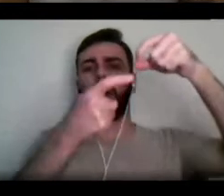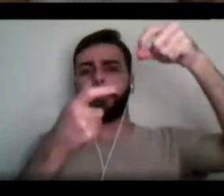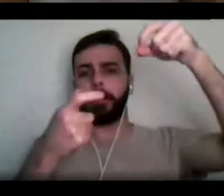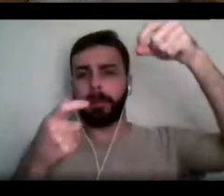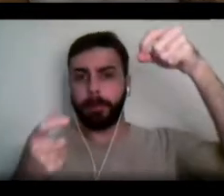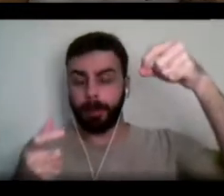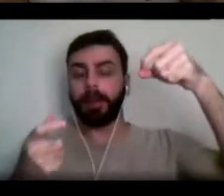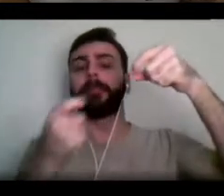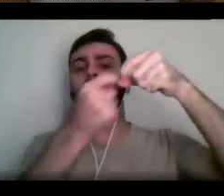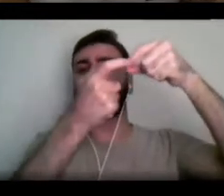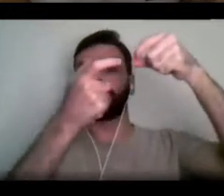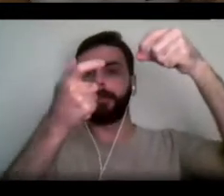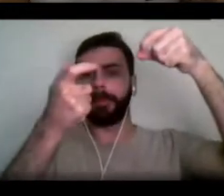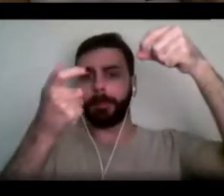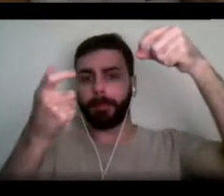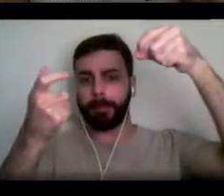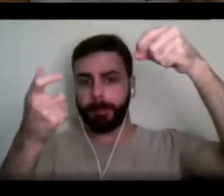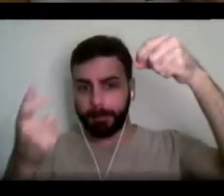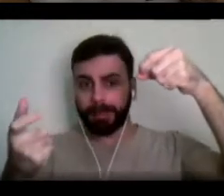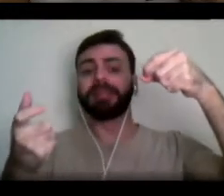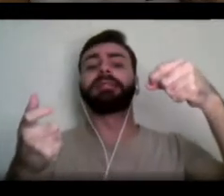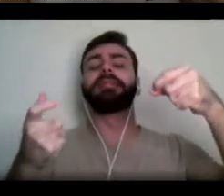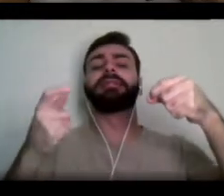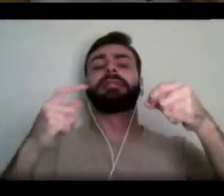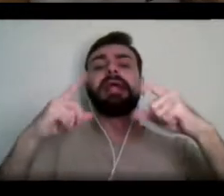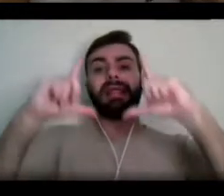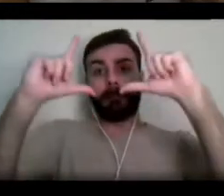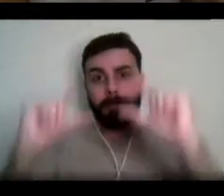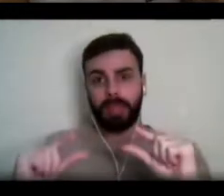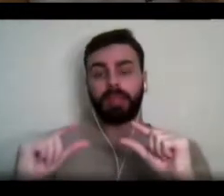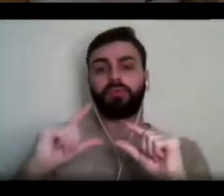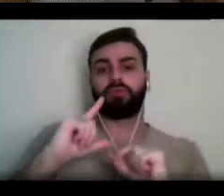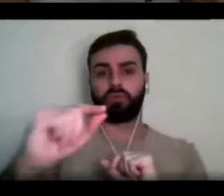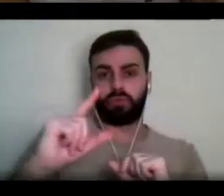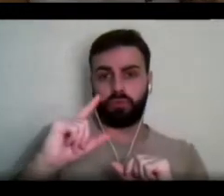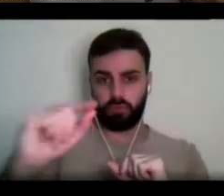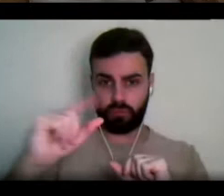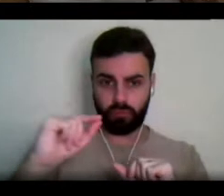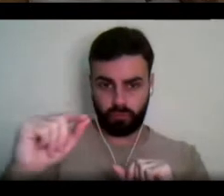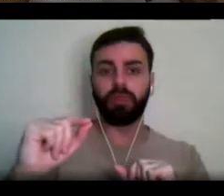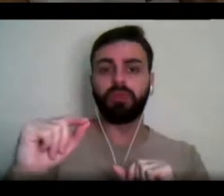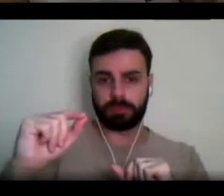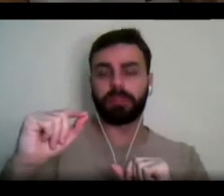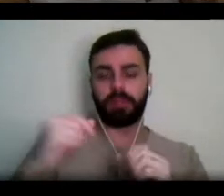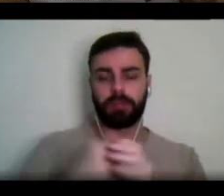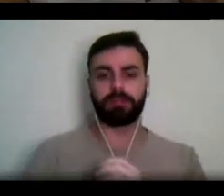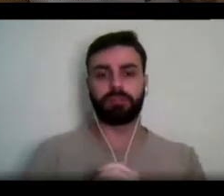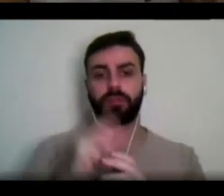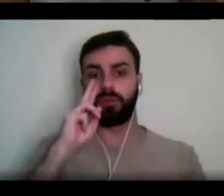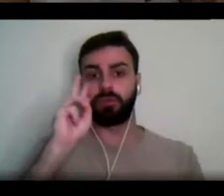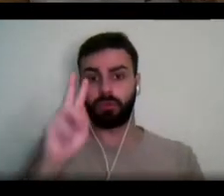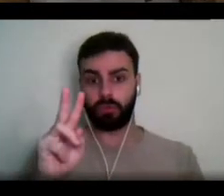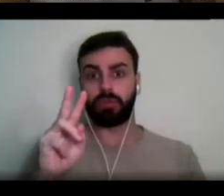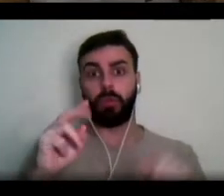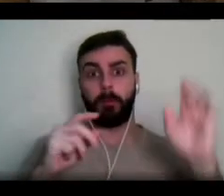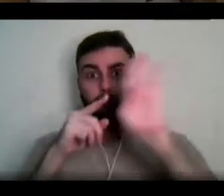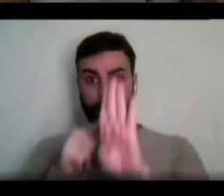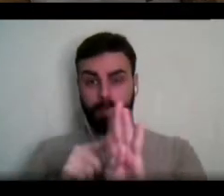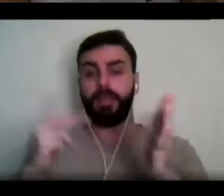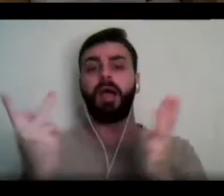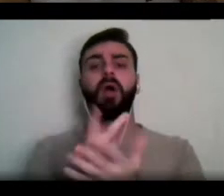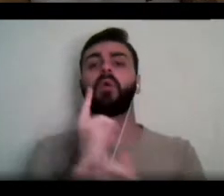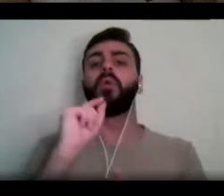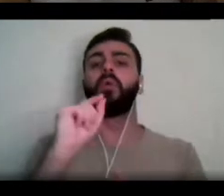B consiste de um paraquedas que abriu para reduzir a velocidade até 321 km por hora